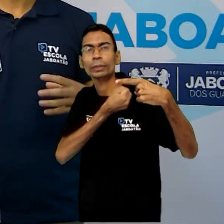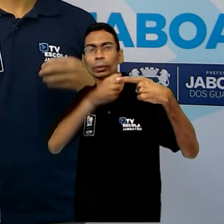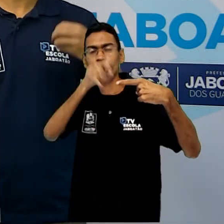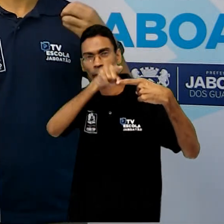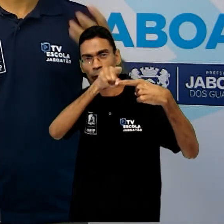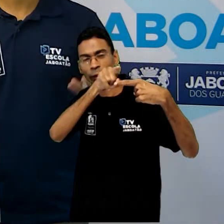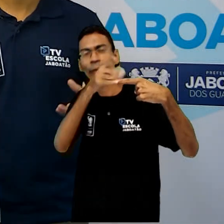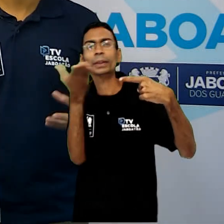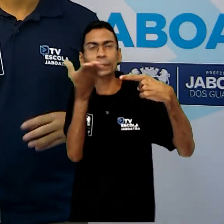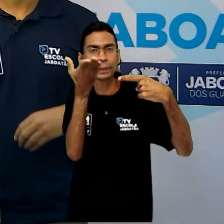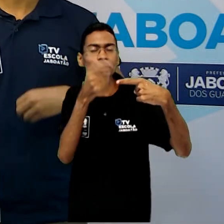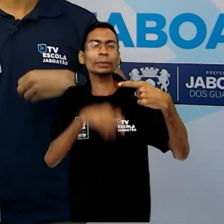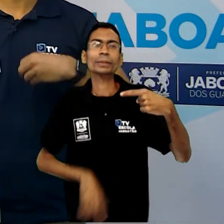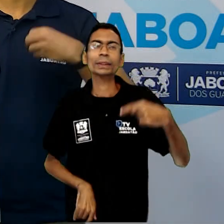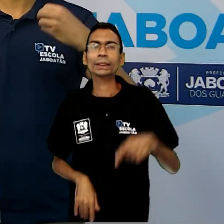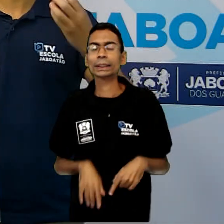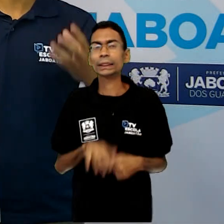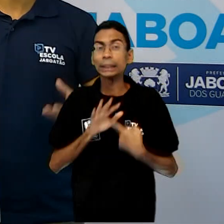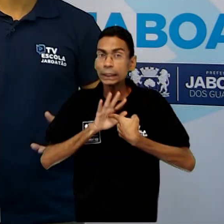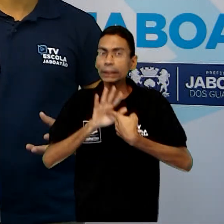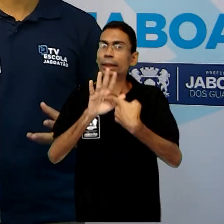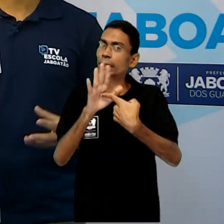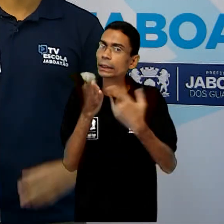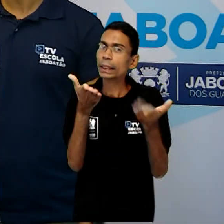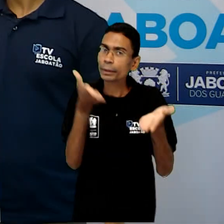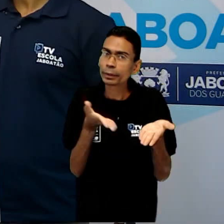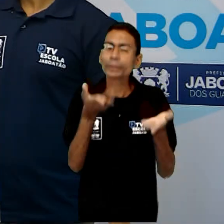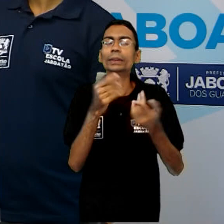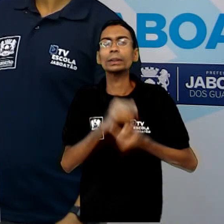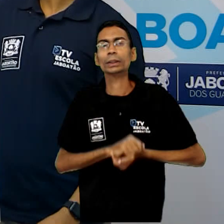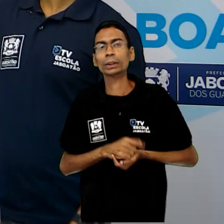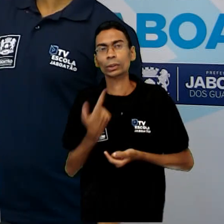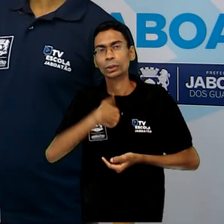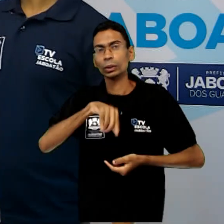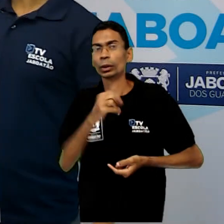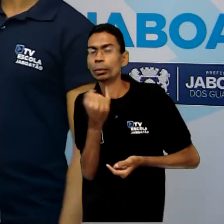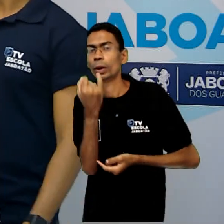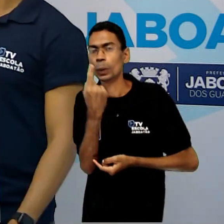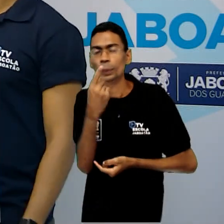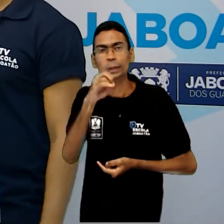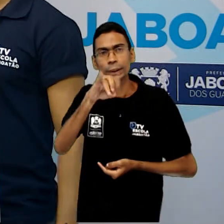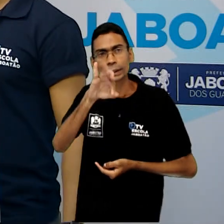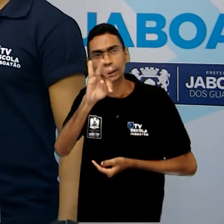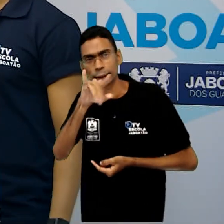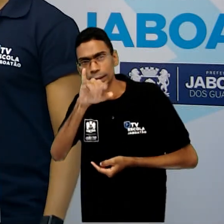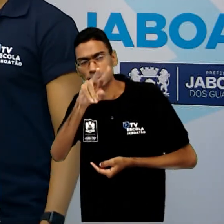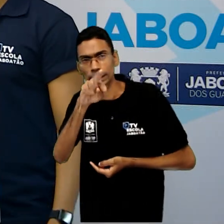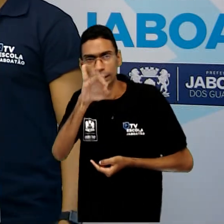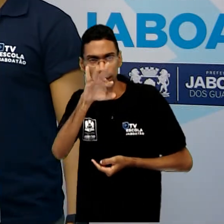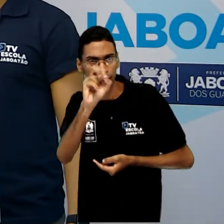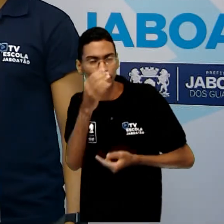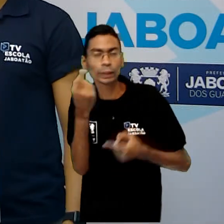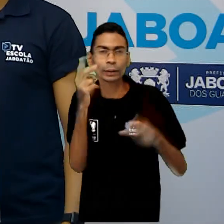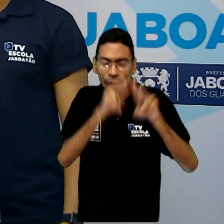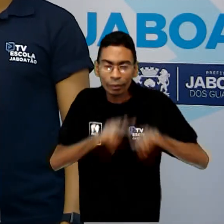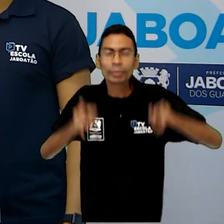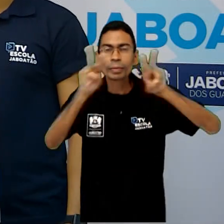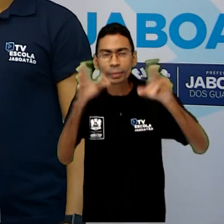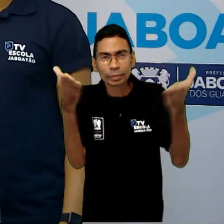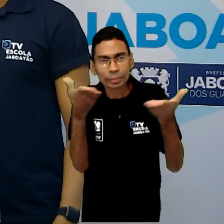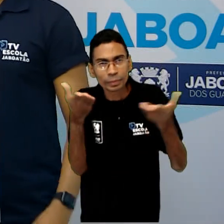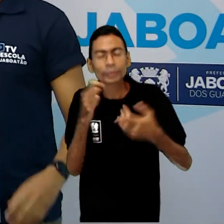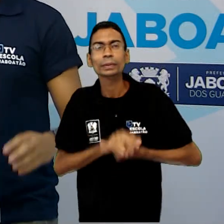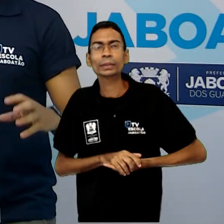que nós queremos representar ou que nós vamos tomar do inteiro. No caso, 1/7 representa cada parte dessa que foi